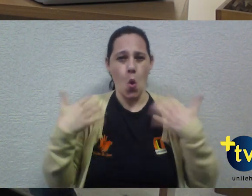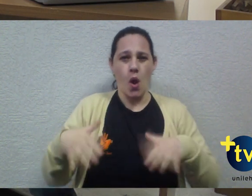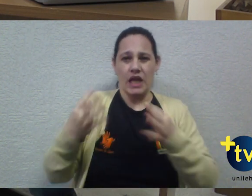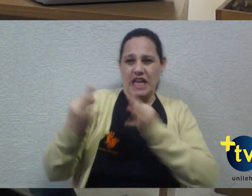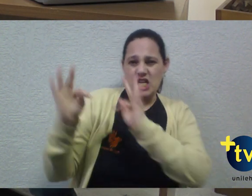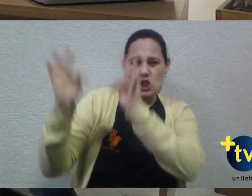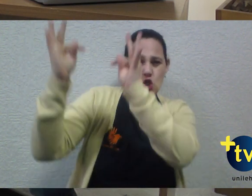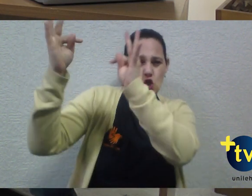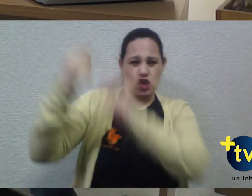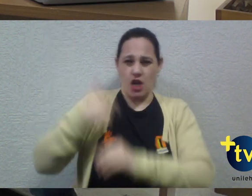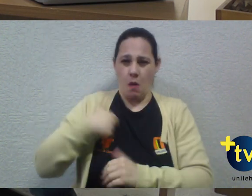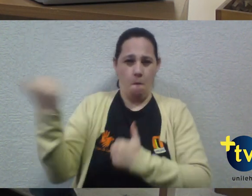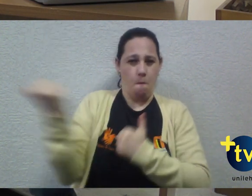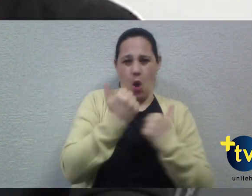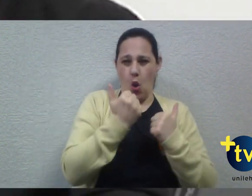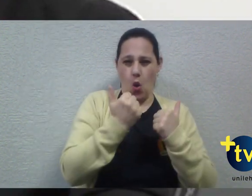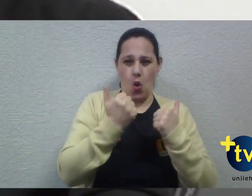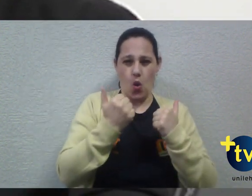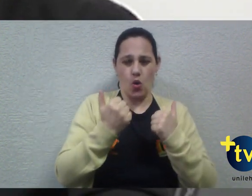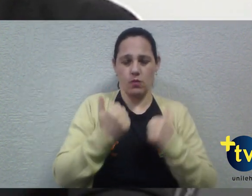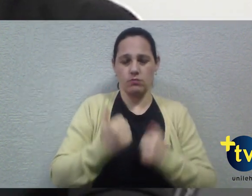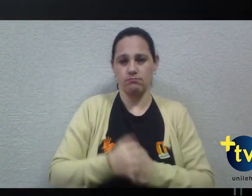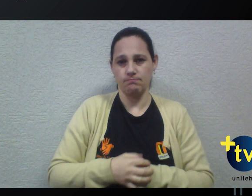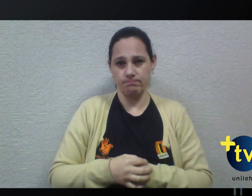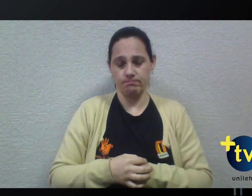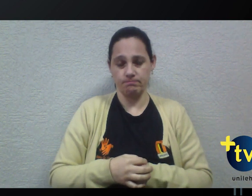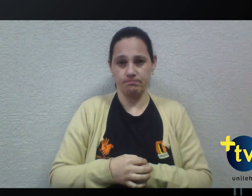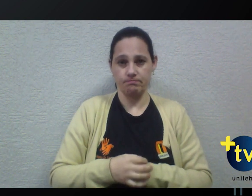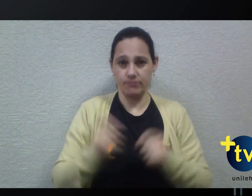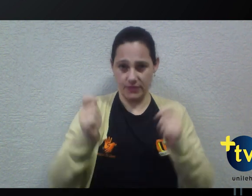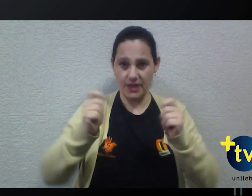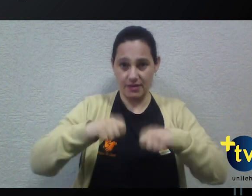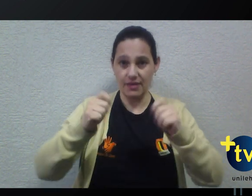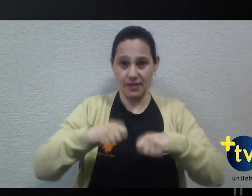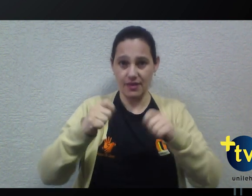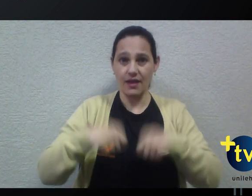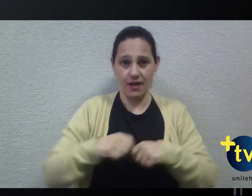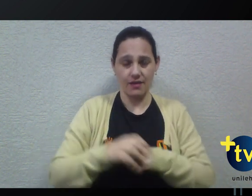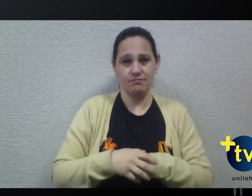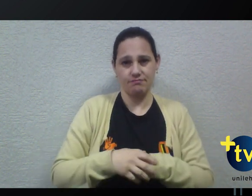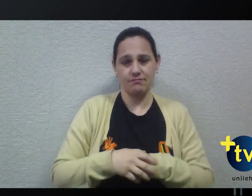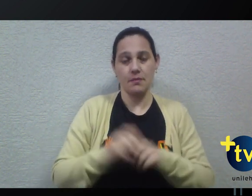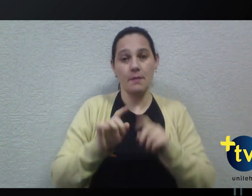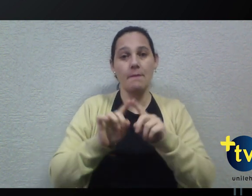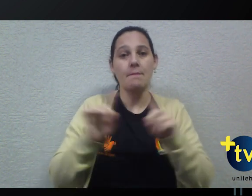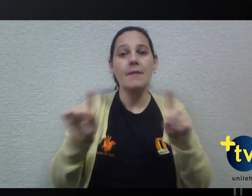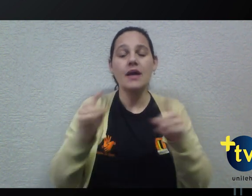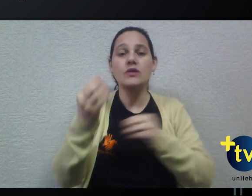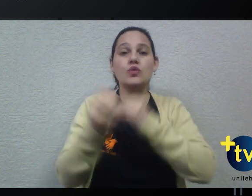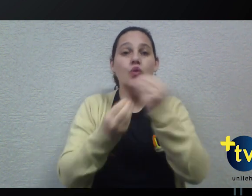essas tecnologias, por essas máquinas? É possível sim, desde o programa de qualificação continuada.